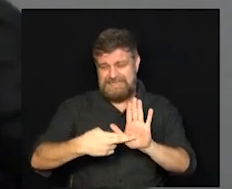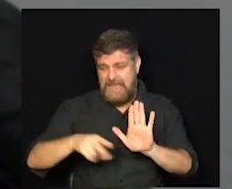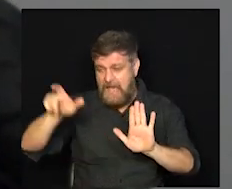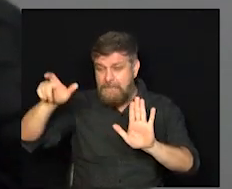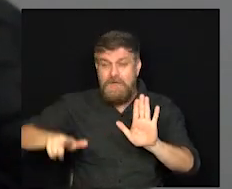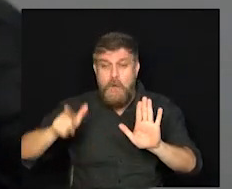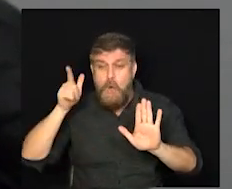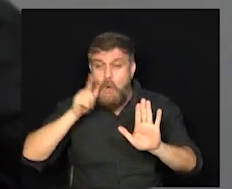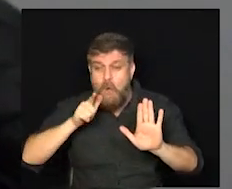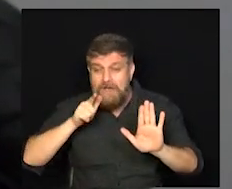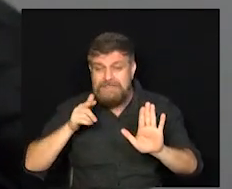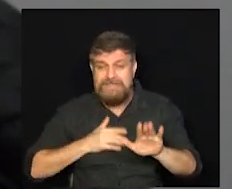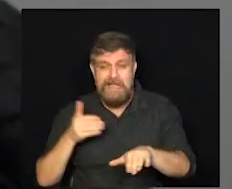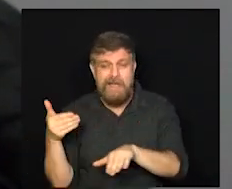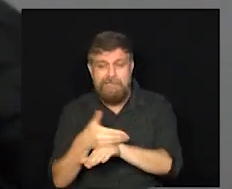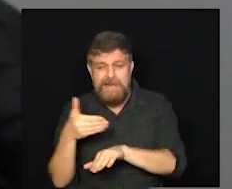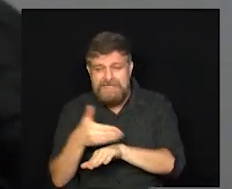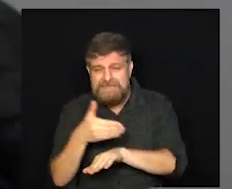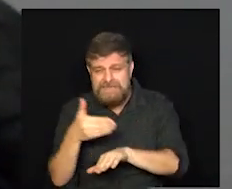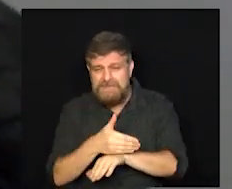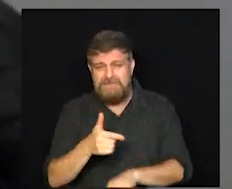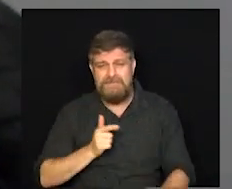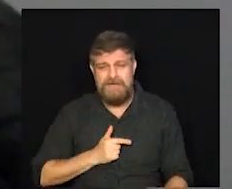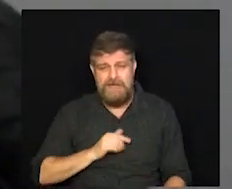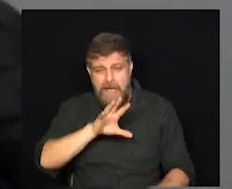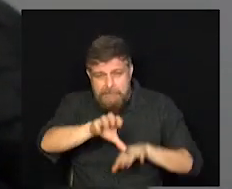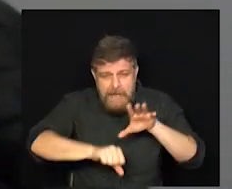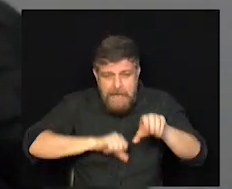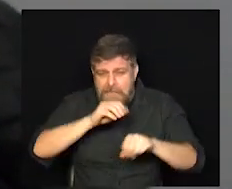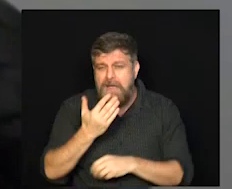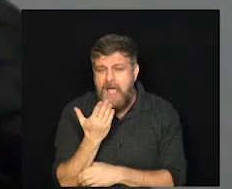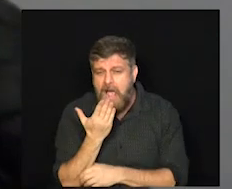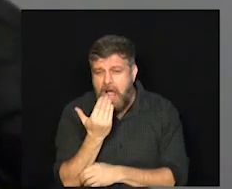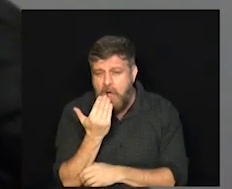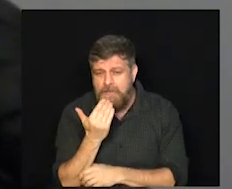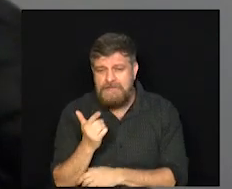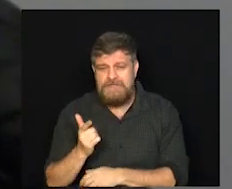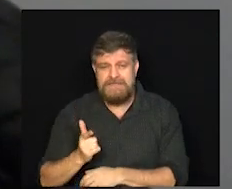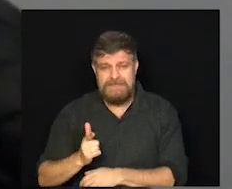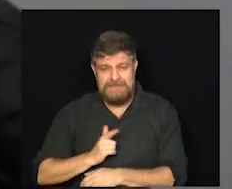consiga participar, né, ali dentro do ISA, eles são